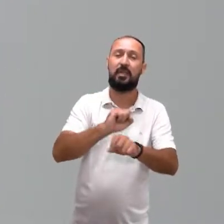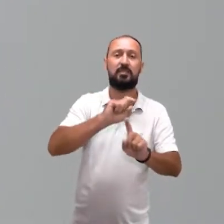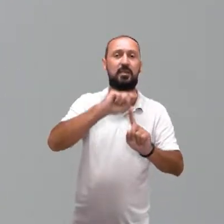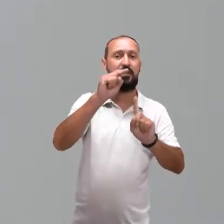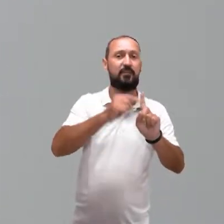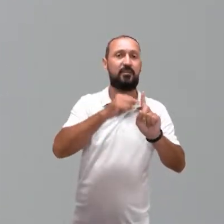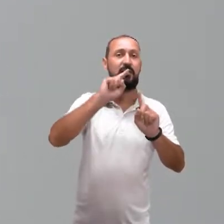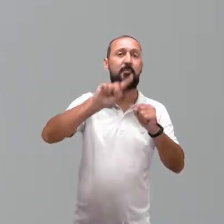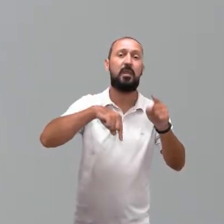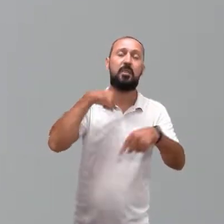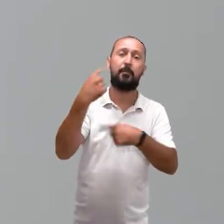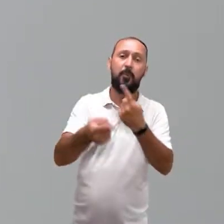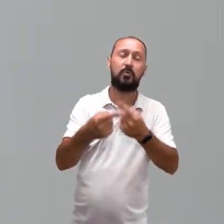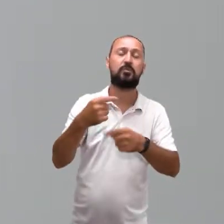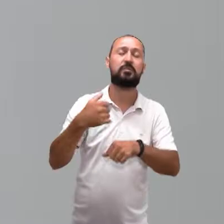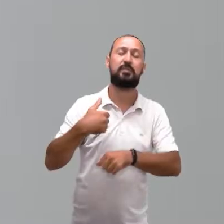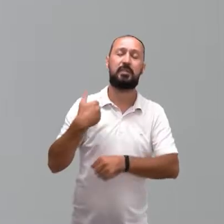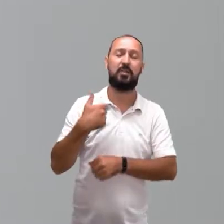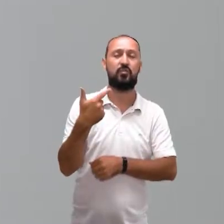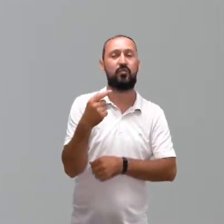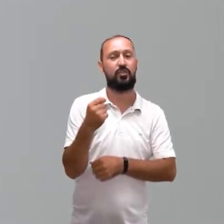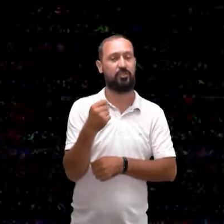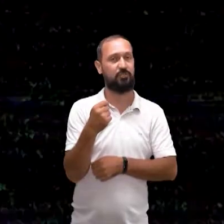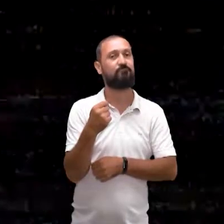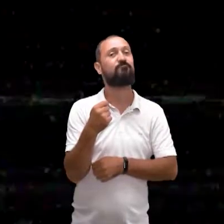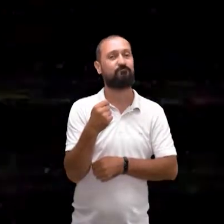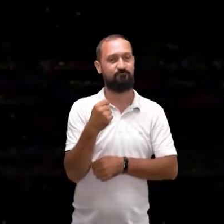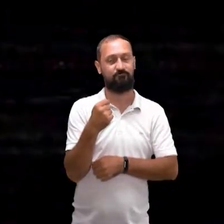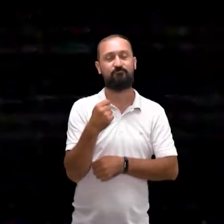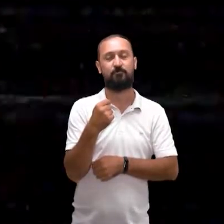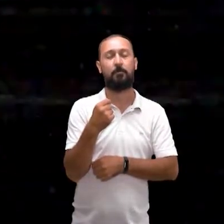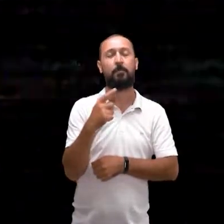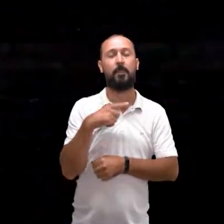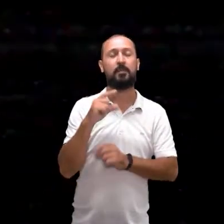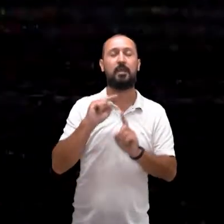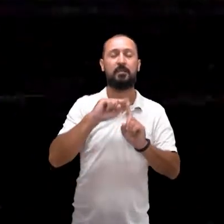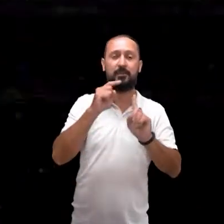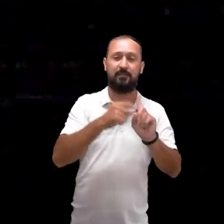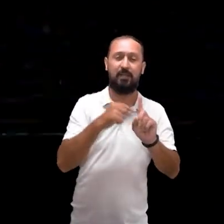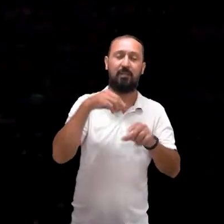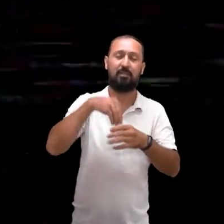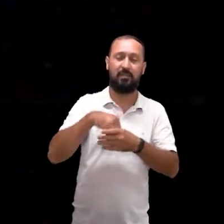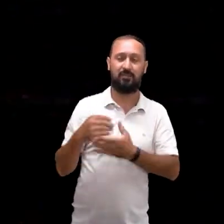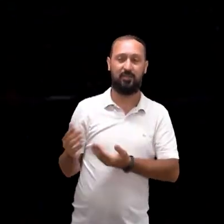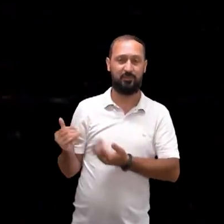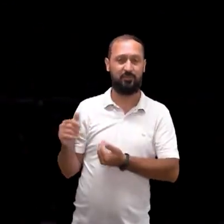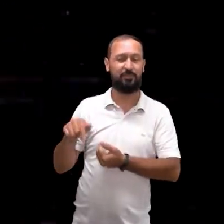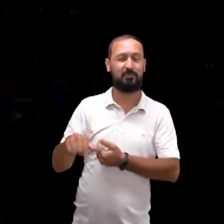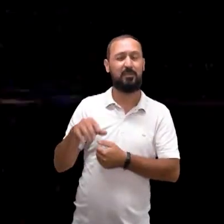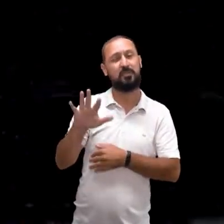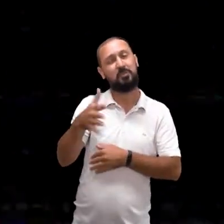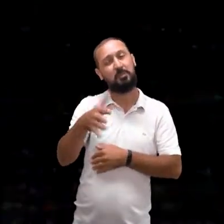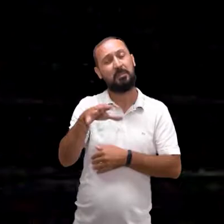a gravidez para depois dos 20 anos. Das gravidezes que ocorrem na